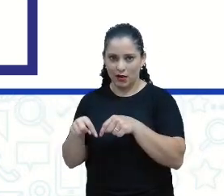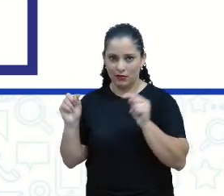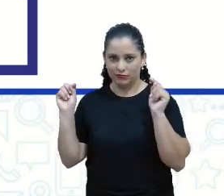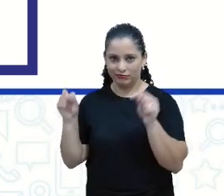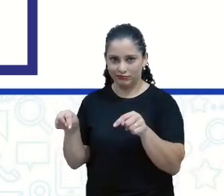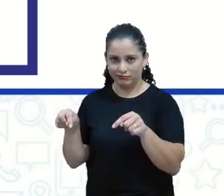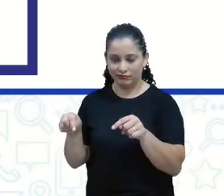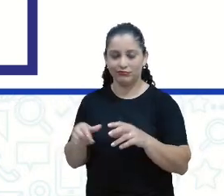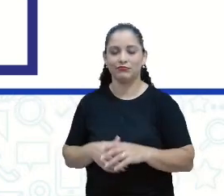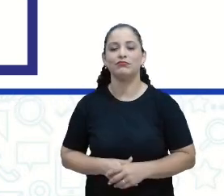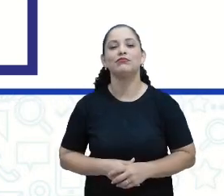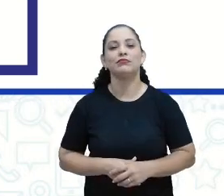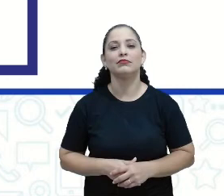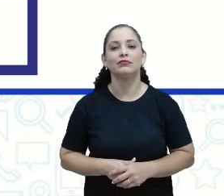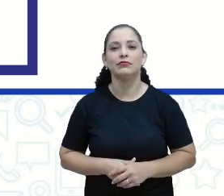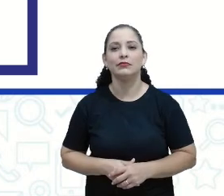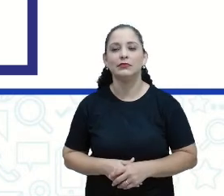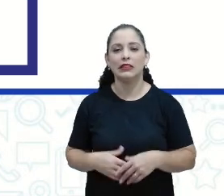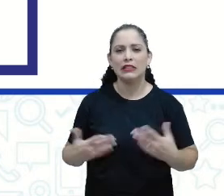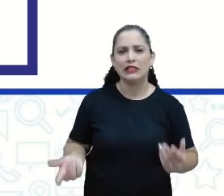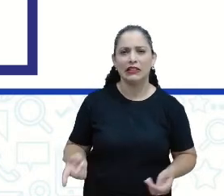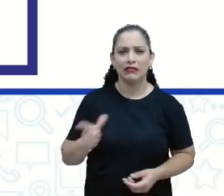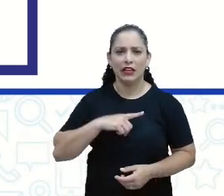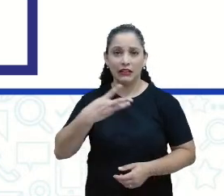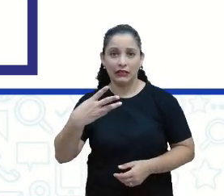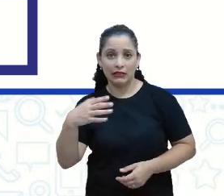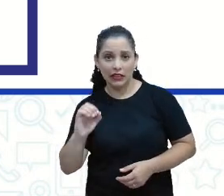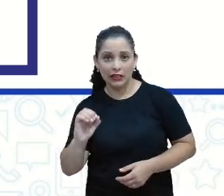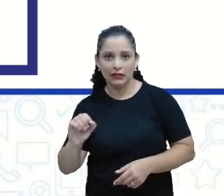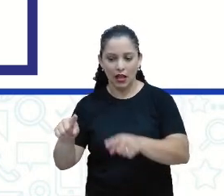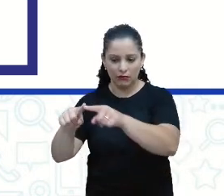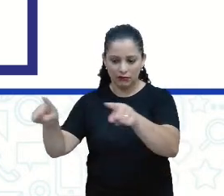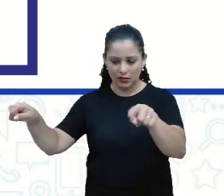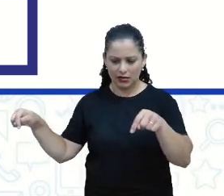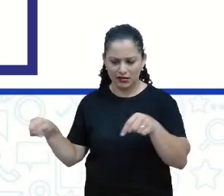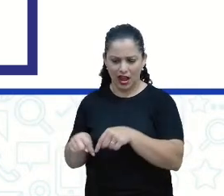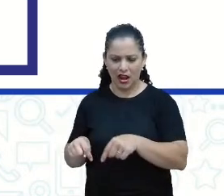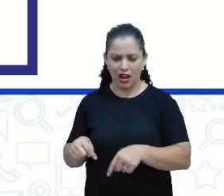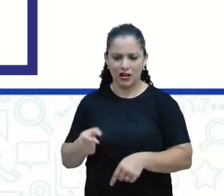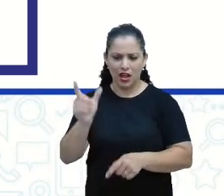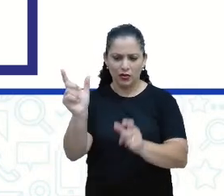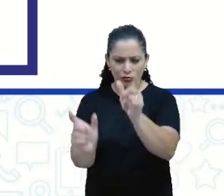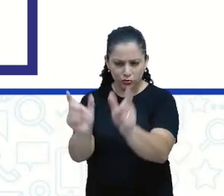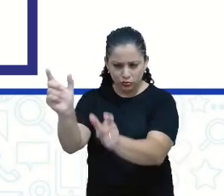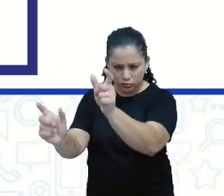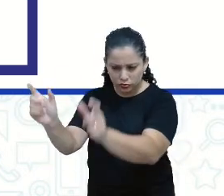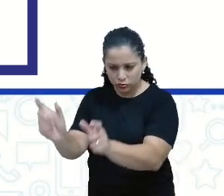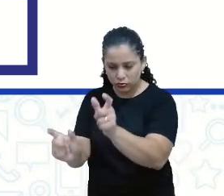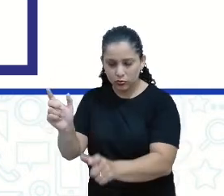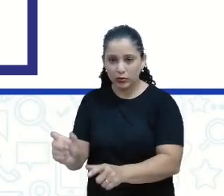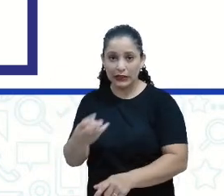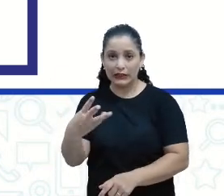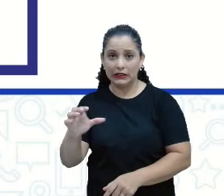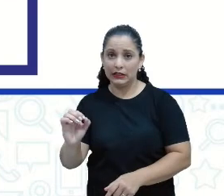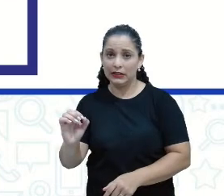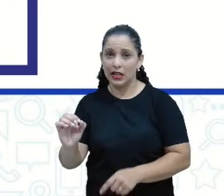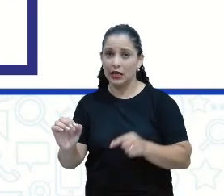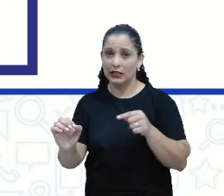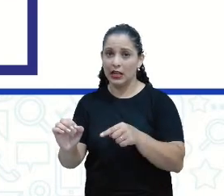30 estudantes. Então, se 30 estudantes eu tenho uma sala de aula e 1/3 dessa